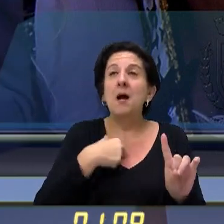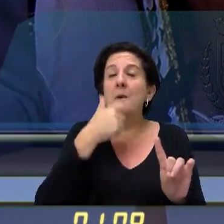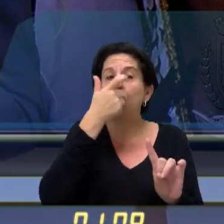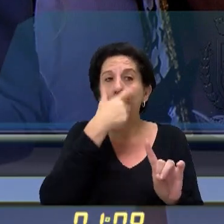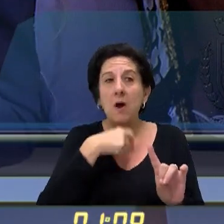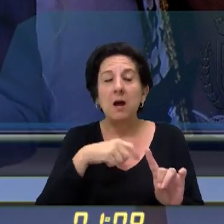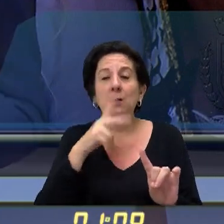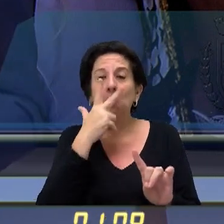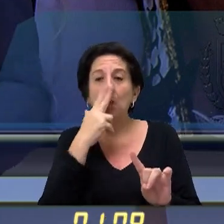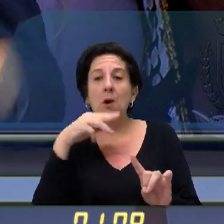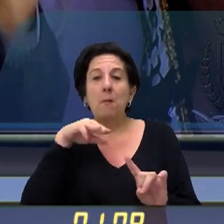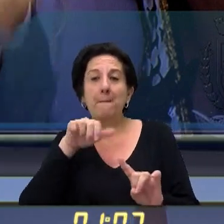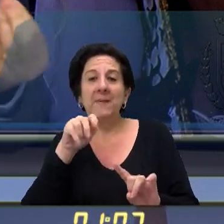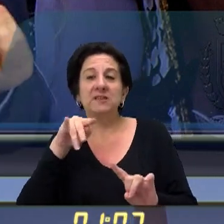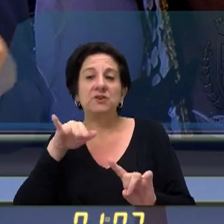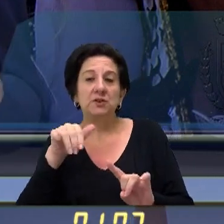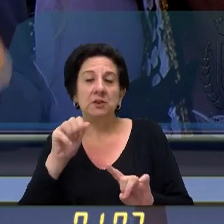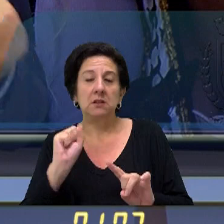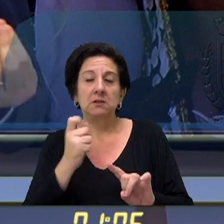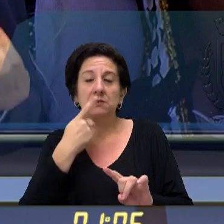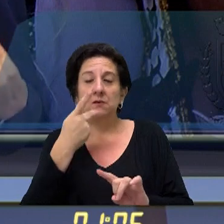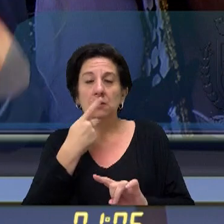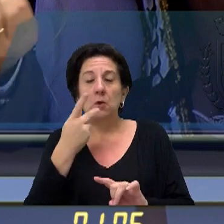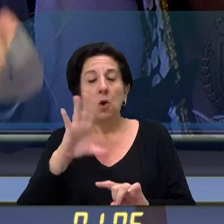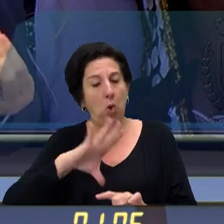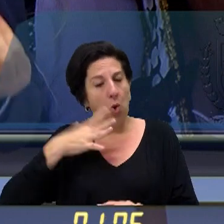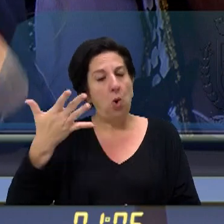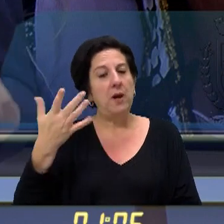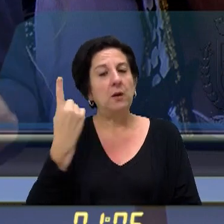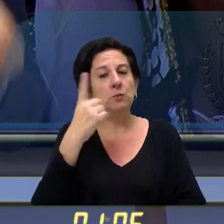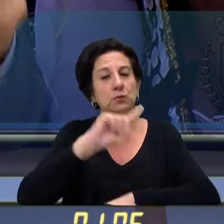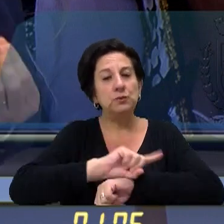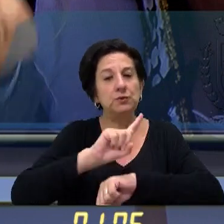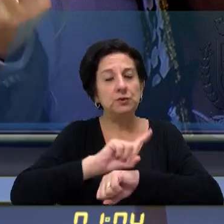como o vereador Matias falou, como se teve a coragem de um